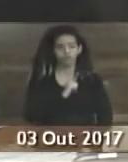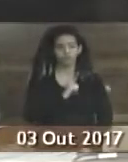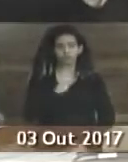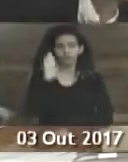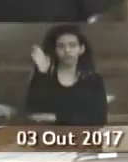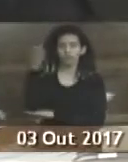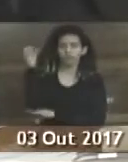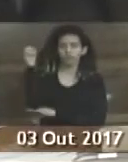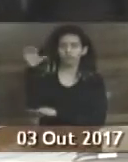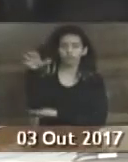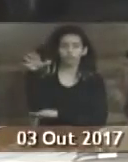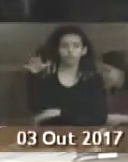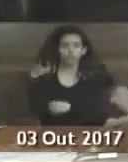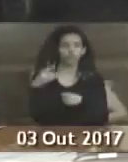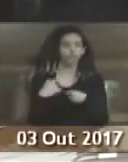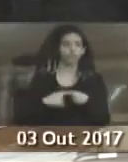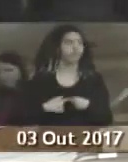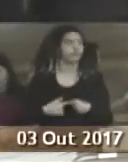braço iluminado